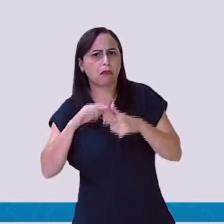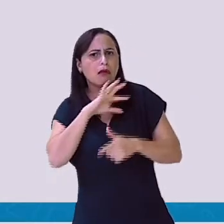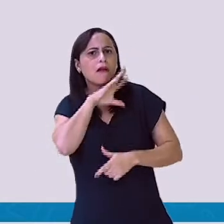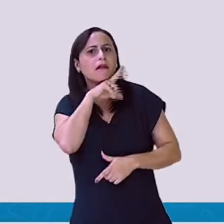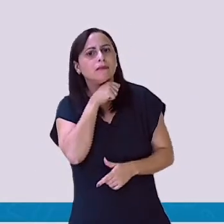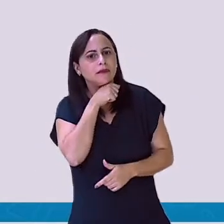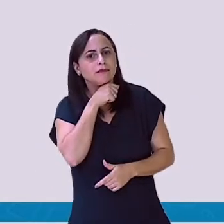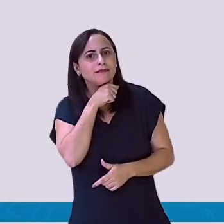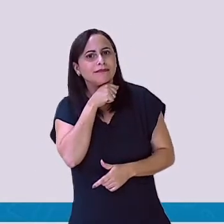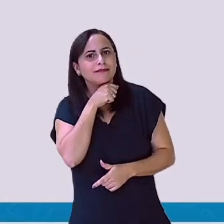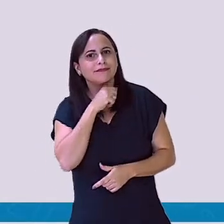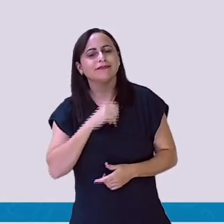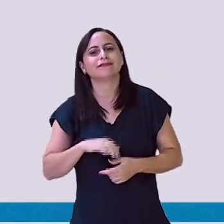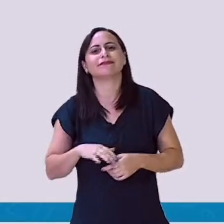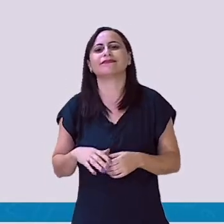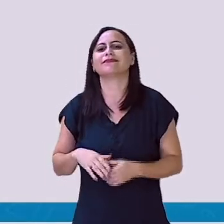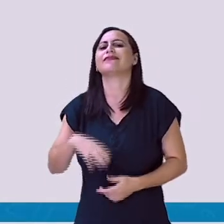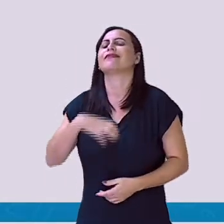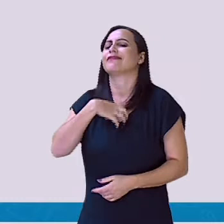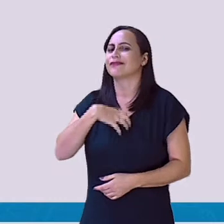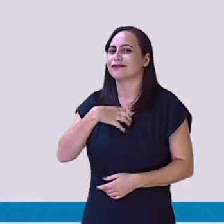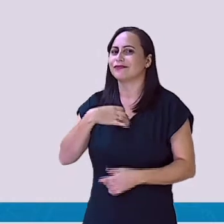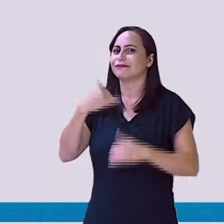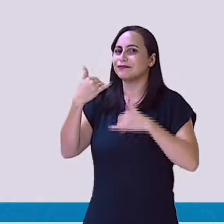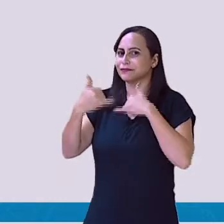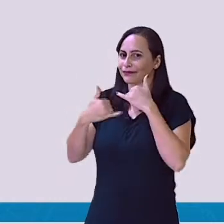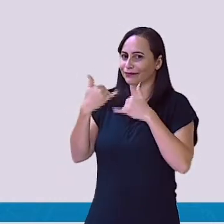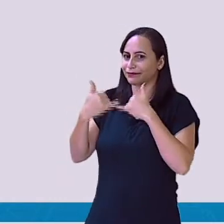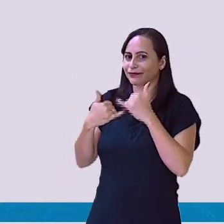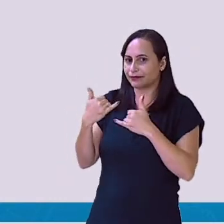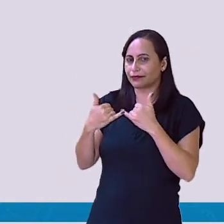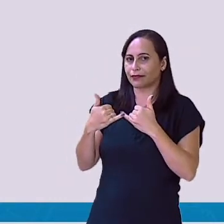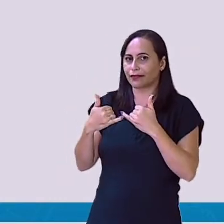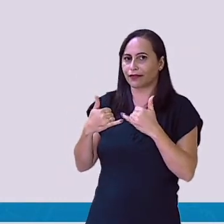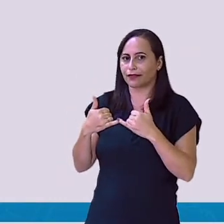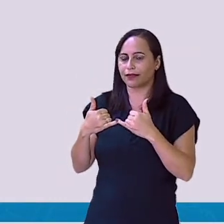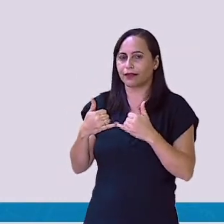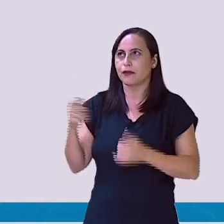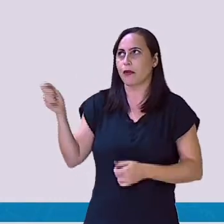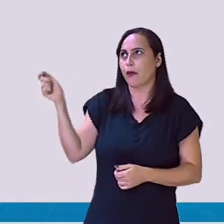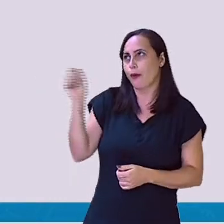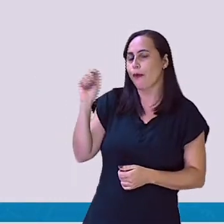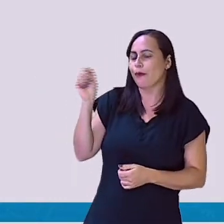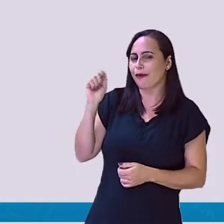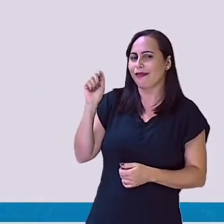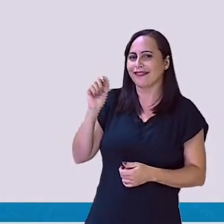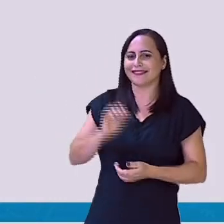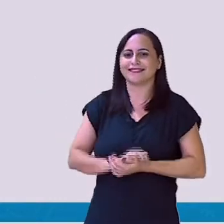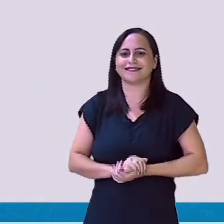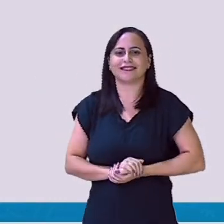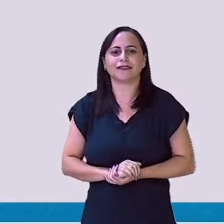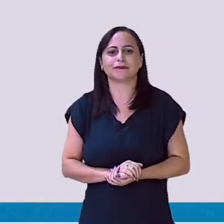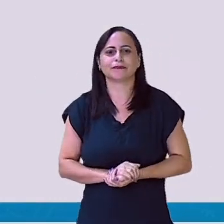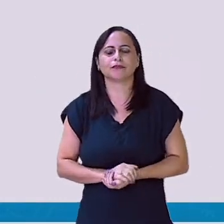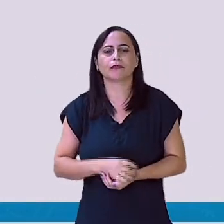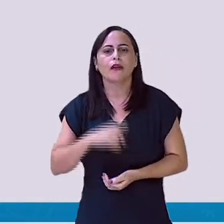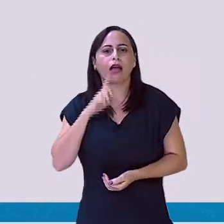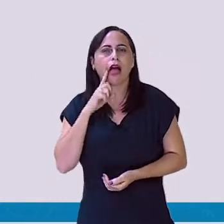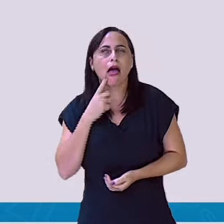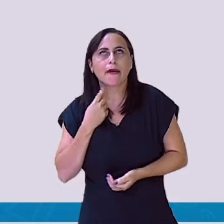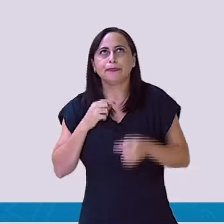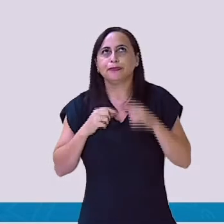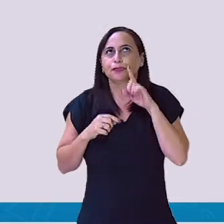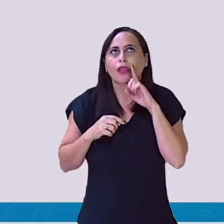animal? Sentido de uma brincadeira, né? Soltando papagaio, soltando pipa. A baba